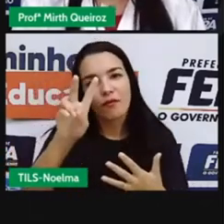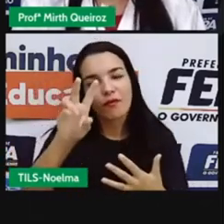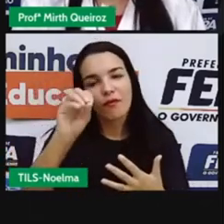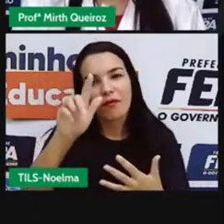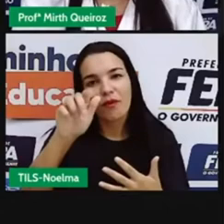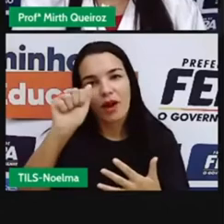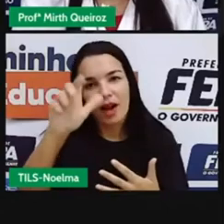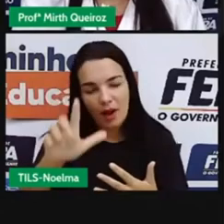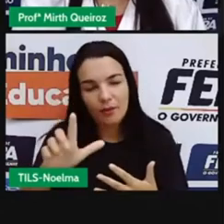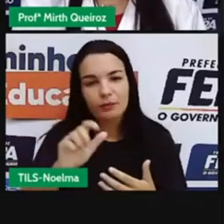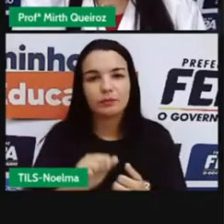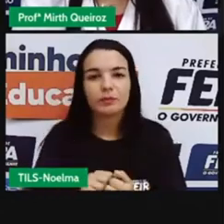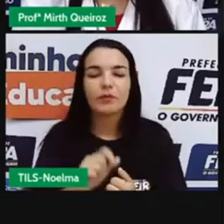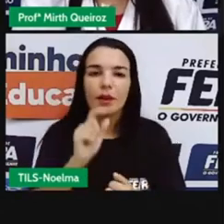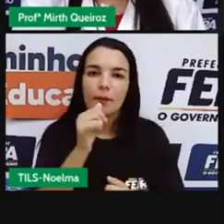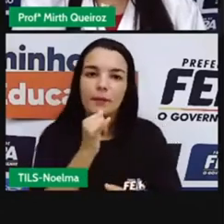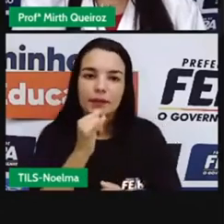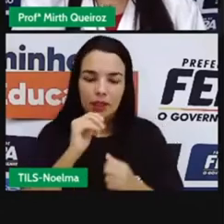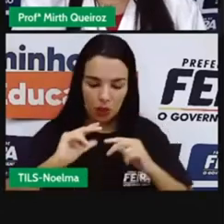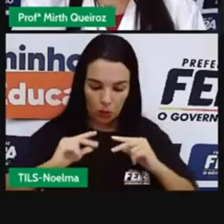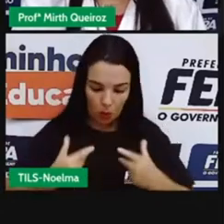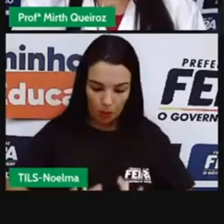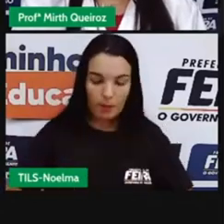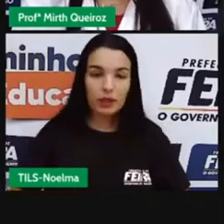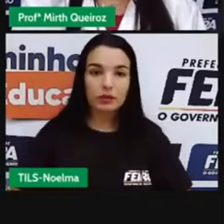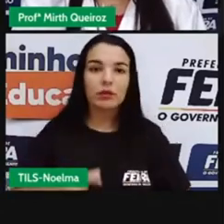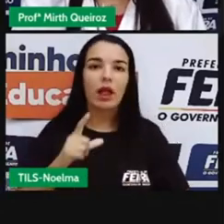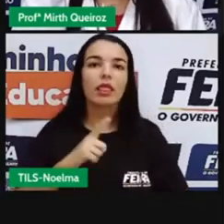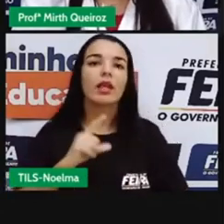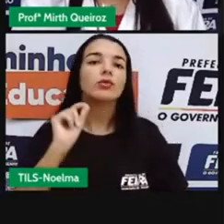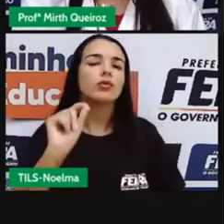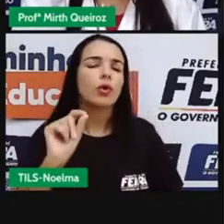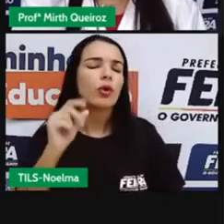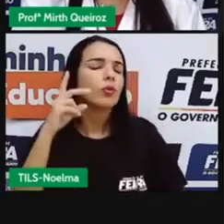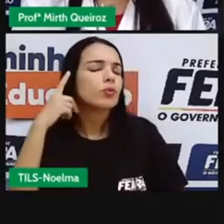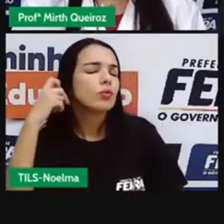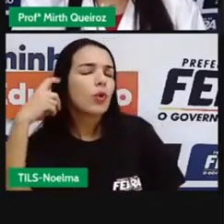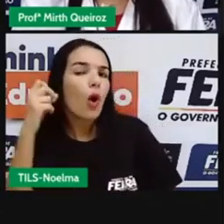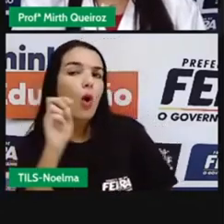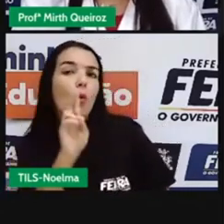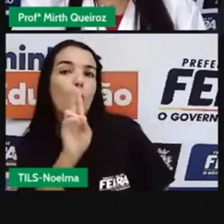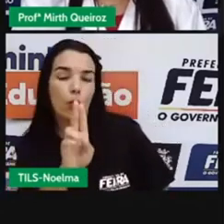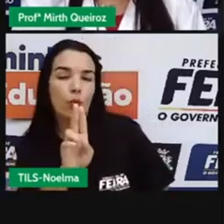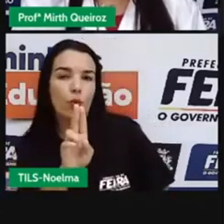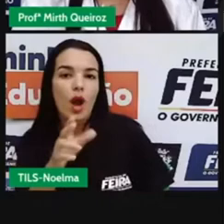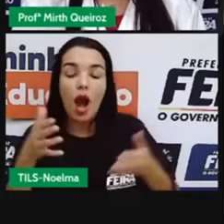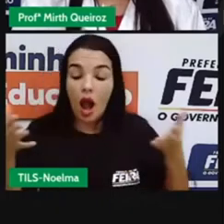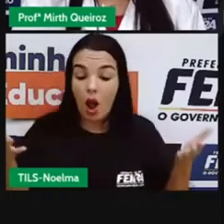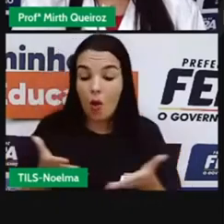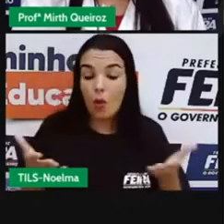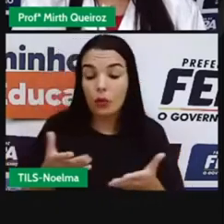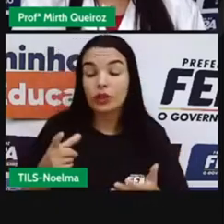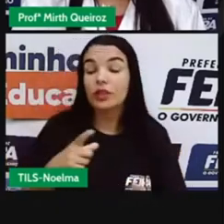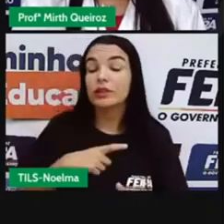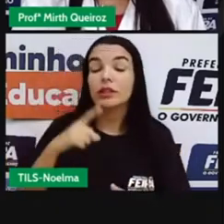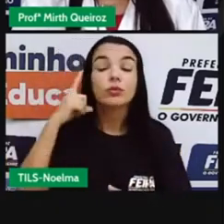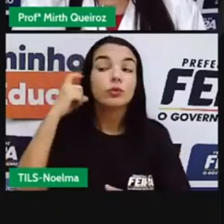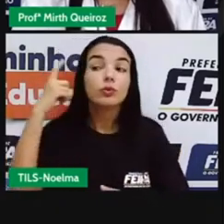o som dessa vogal. Humano, só aparece o som do U. Hoje, só aparece o som do